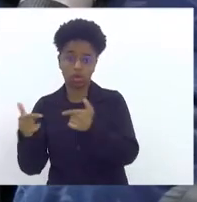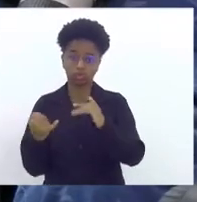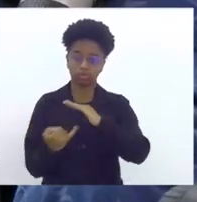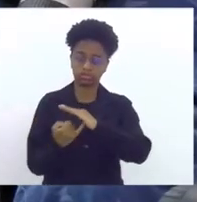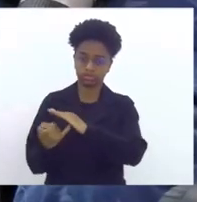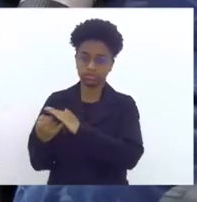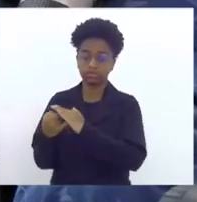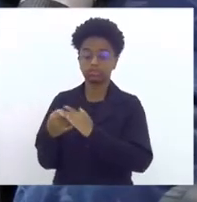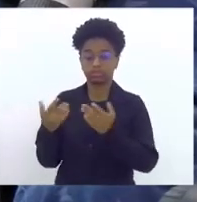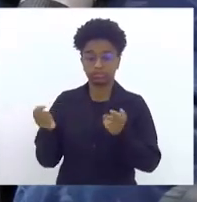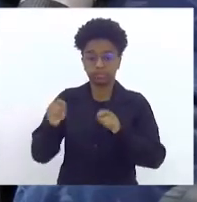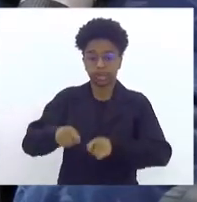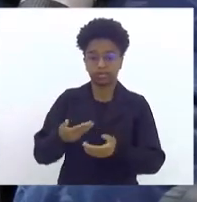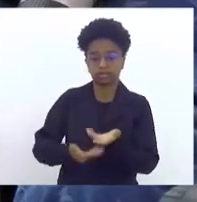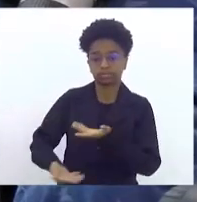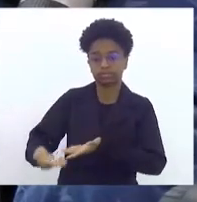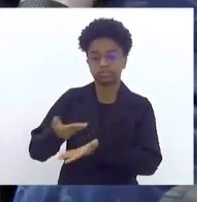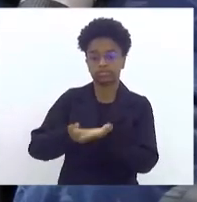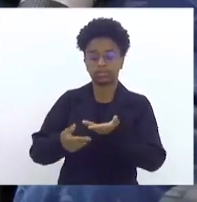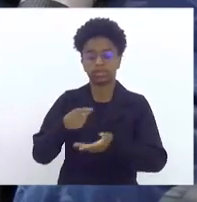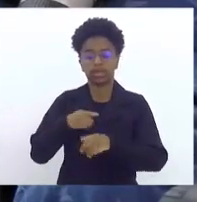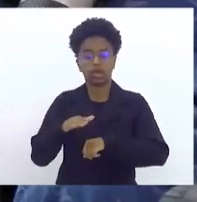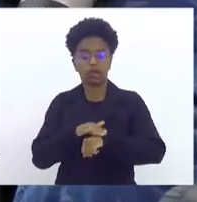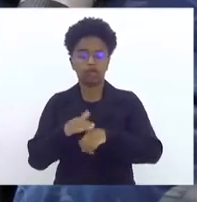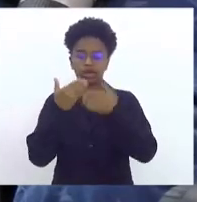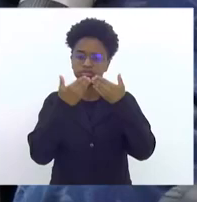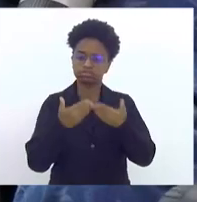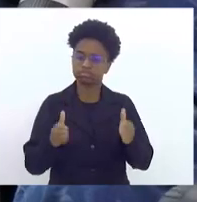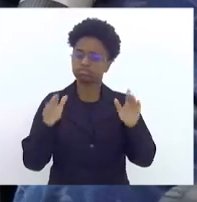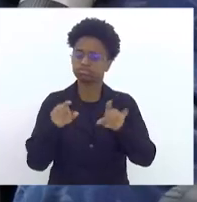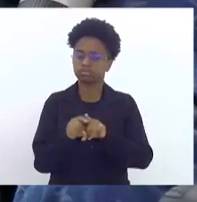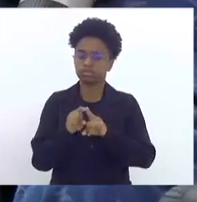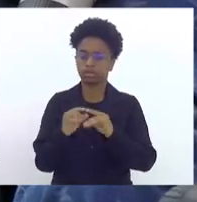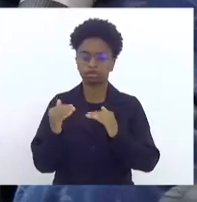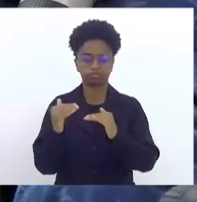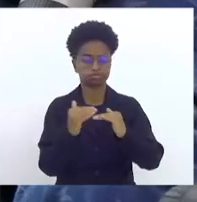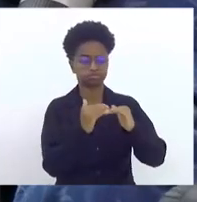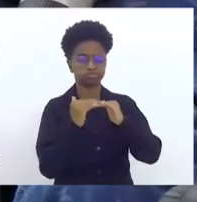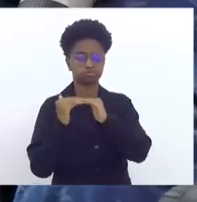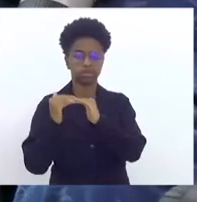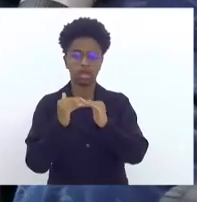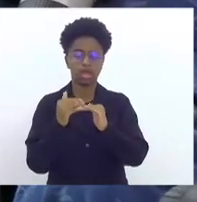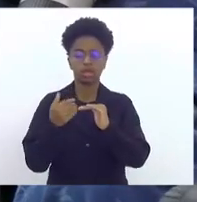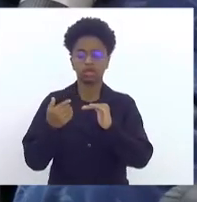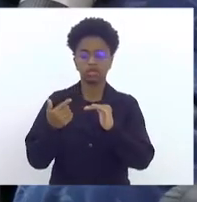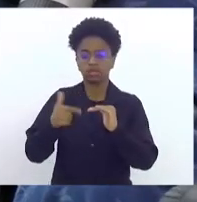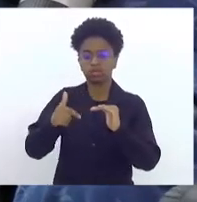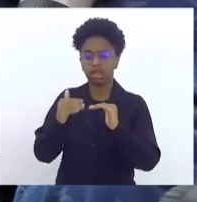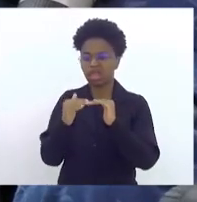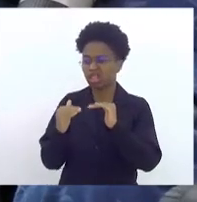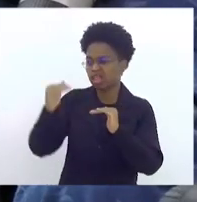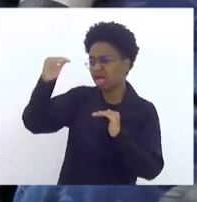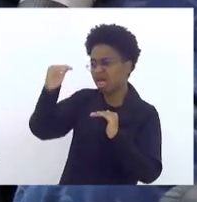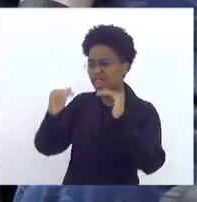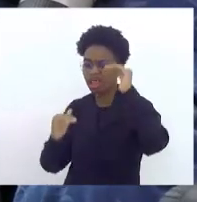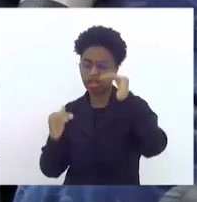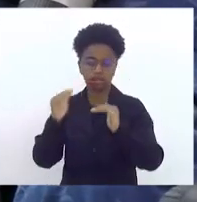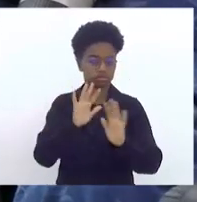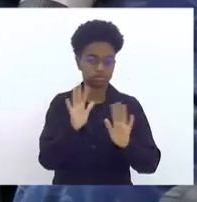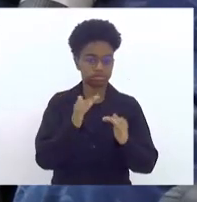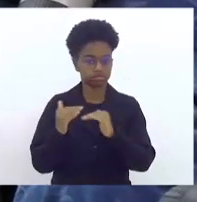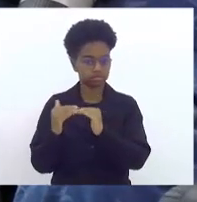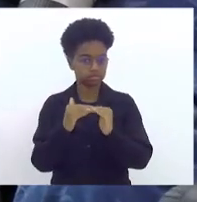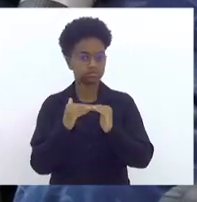fazer essa cooperação né uma conversa aberta uma conversa horizontal ninguém mais importante do que o outro então